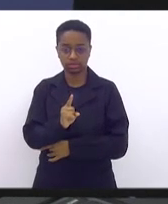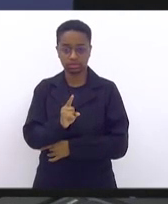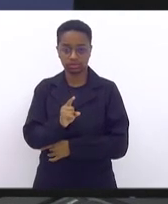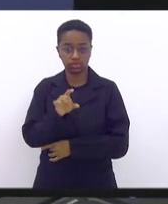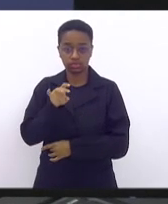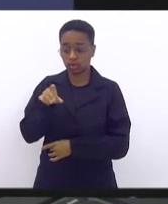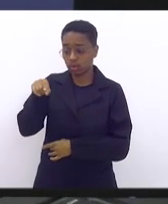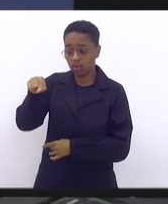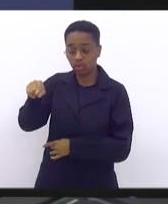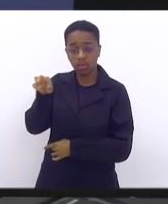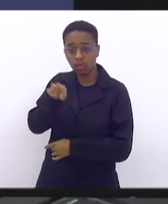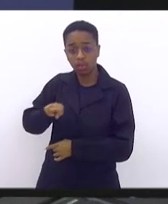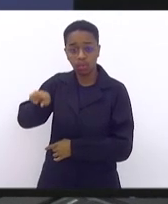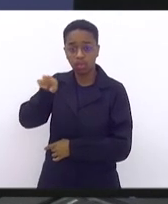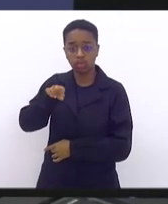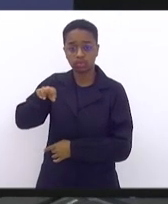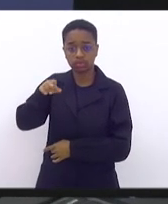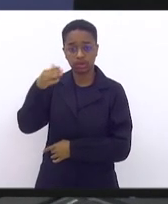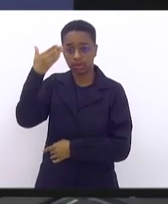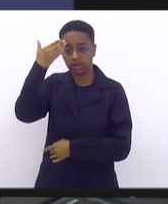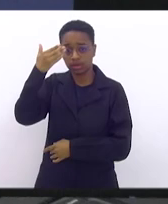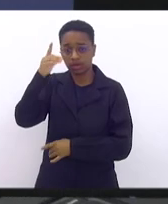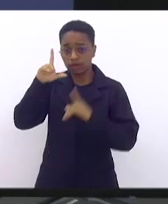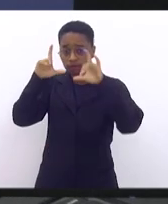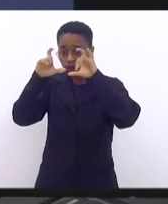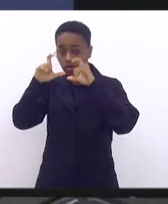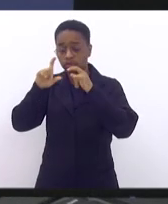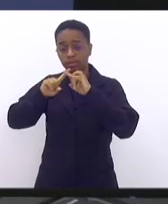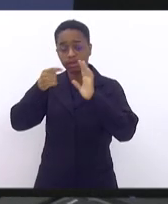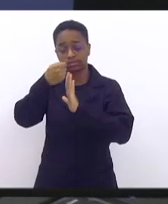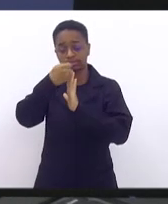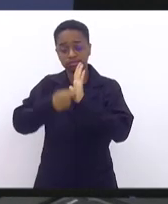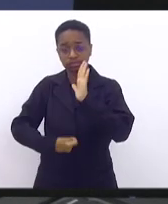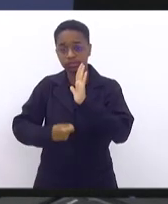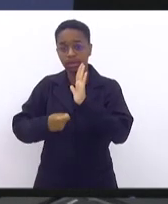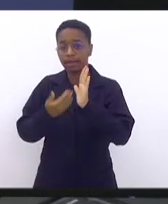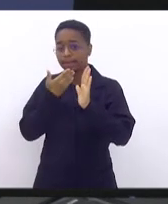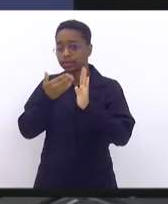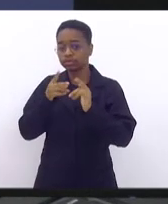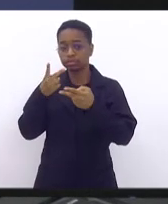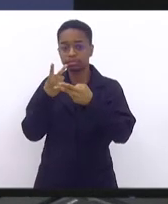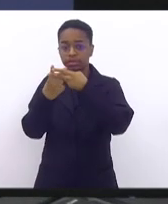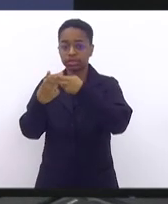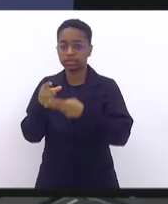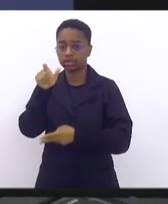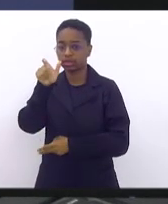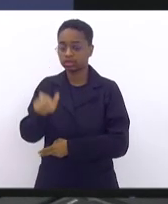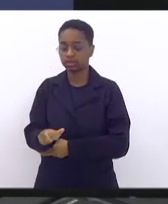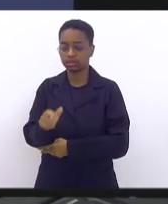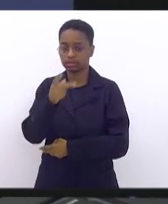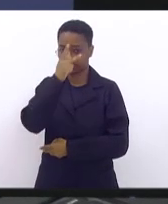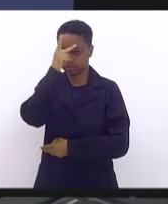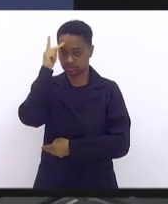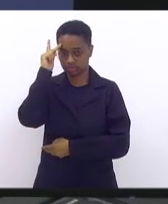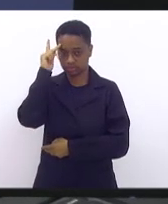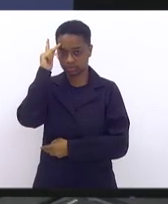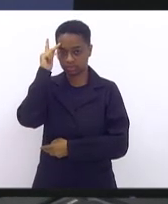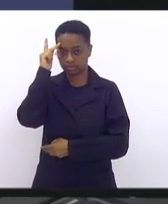ali e vai relatar o inquérito pedindo a prisão daquela pessoa